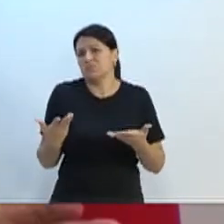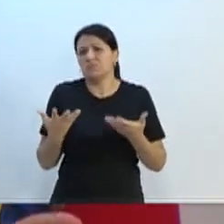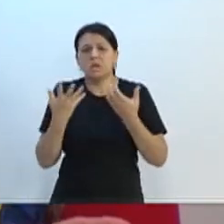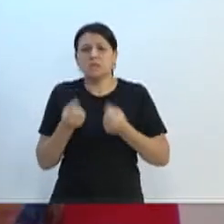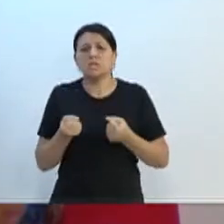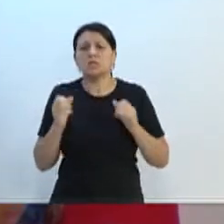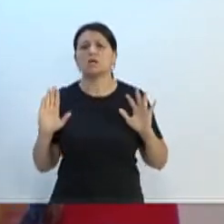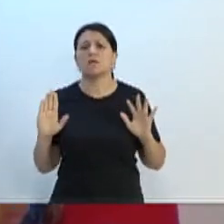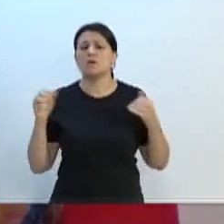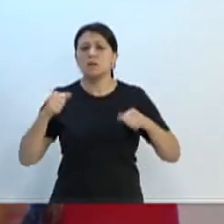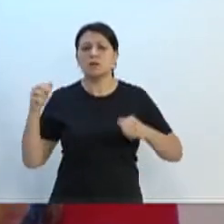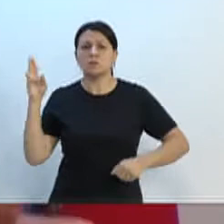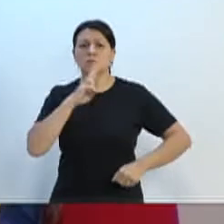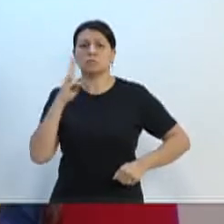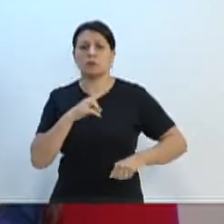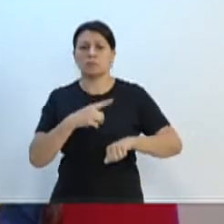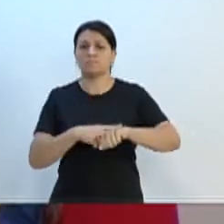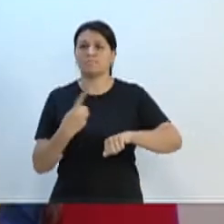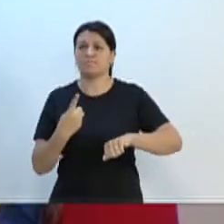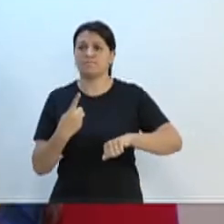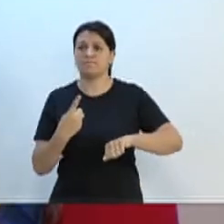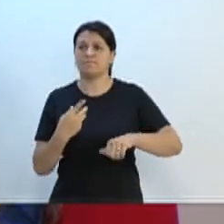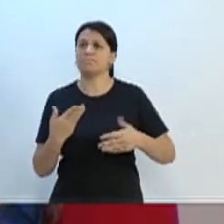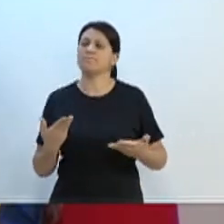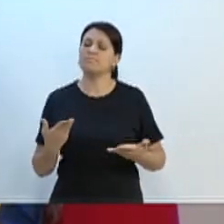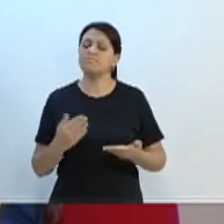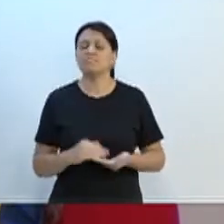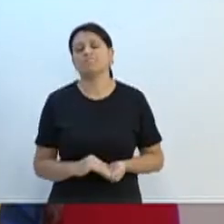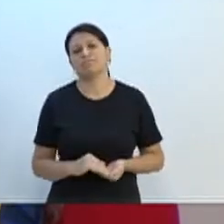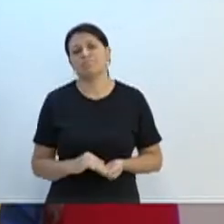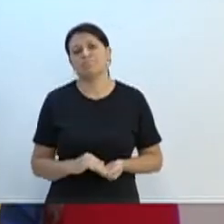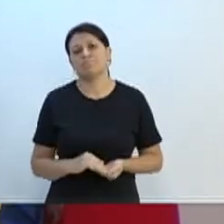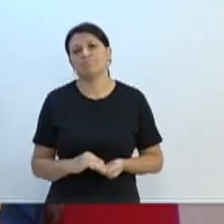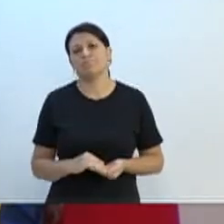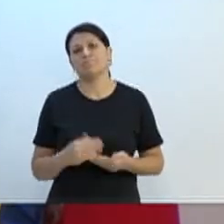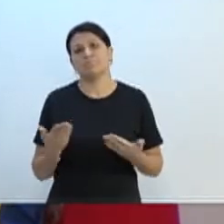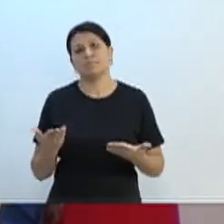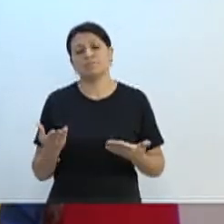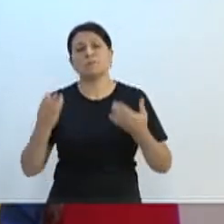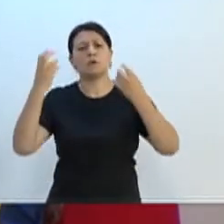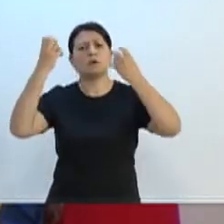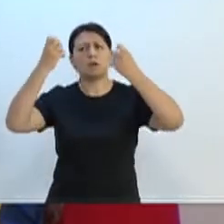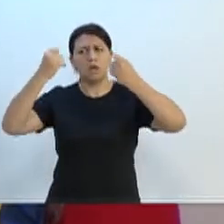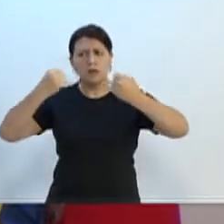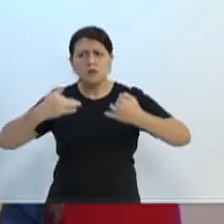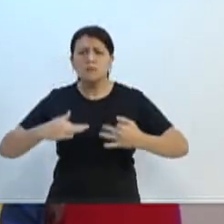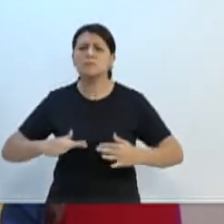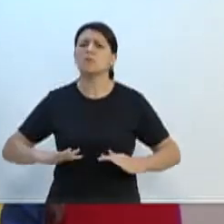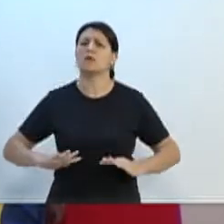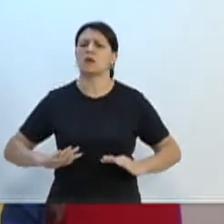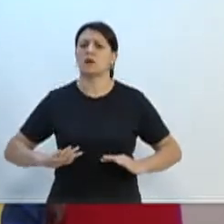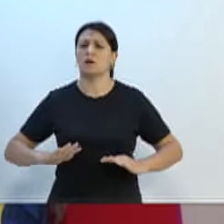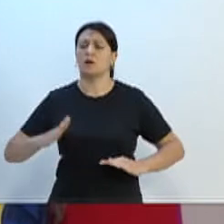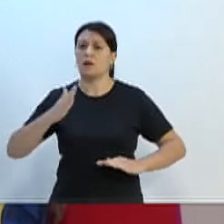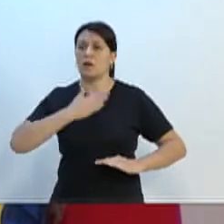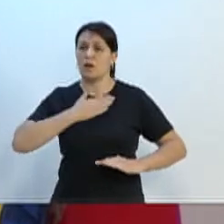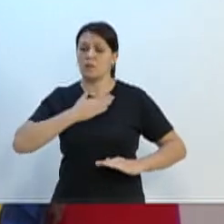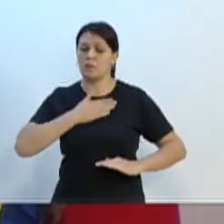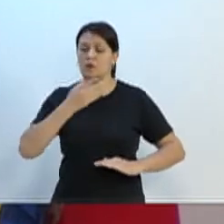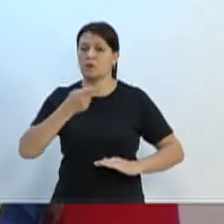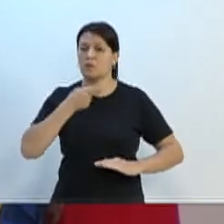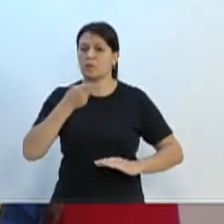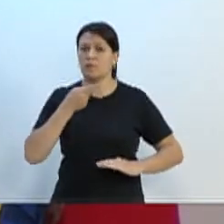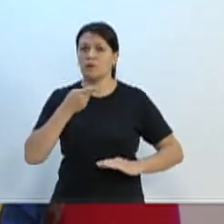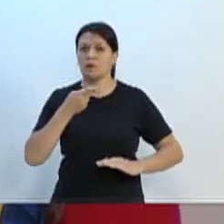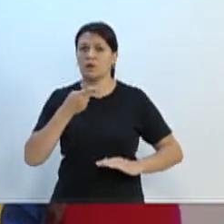do urgente, urgentíssimo. Então, por conta disso, e aqui eu quero deixar bem claro, que a minha fala, ela não